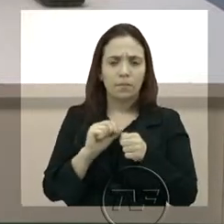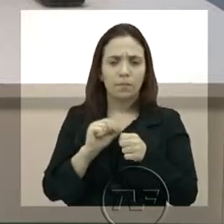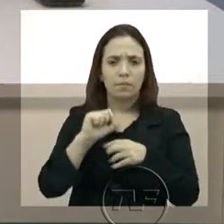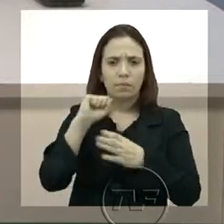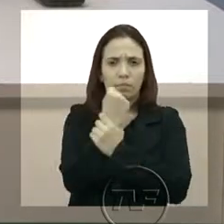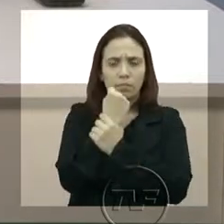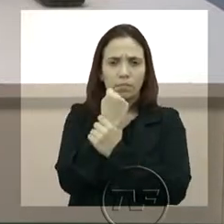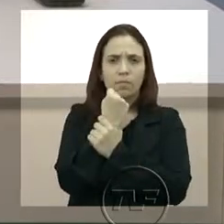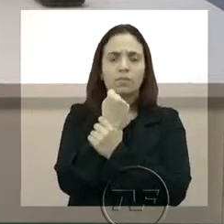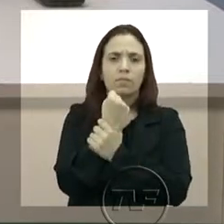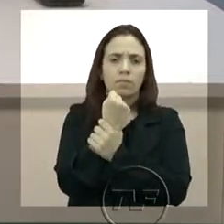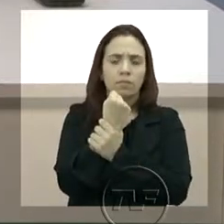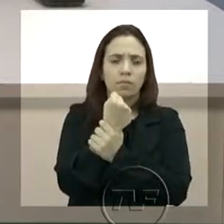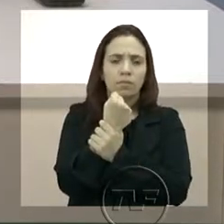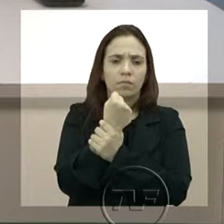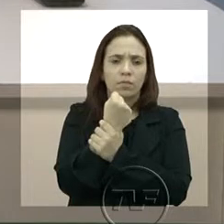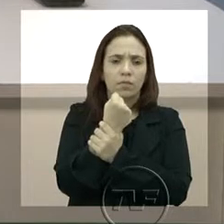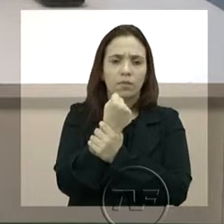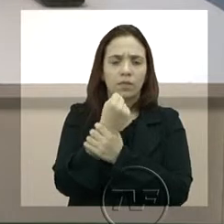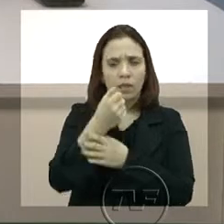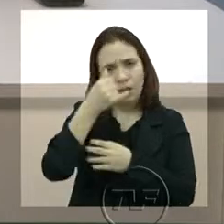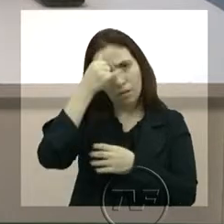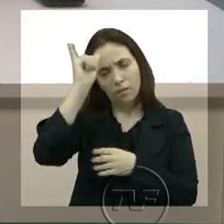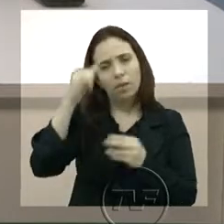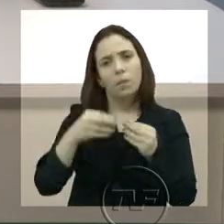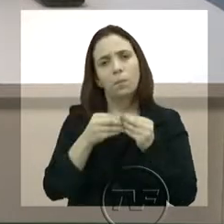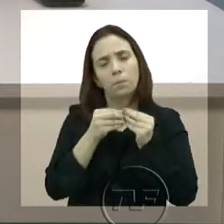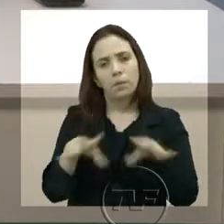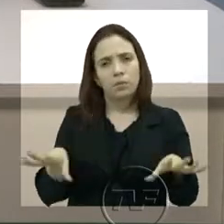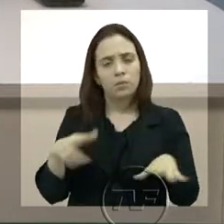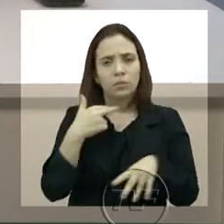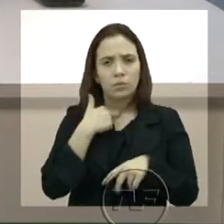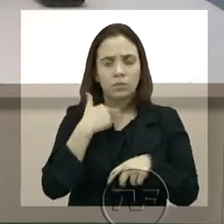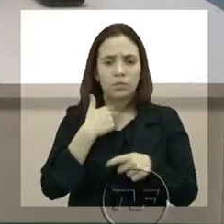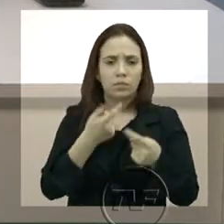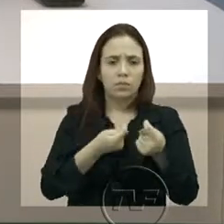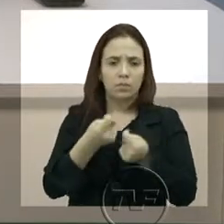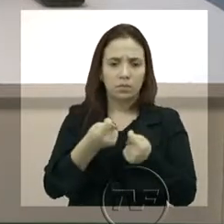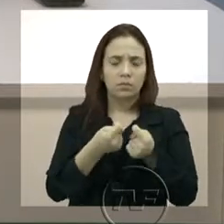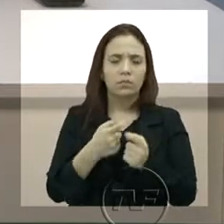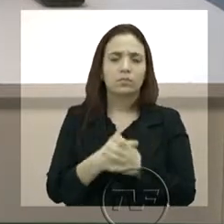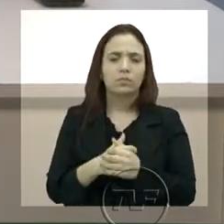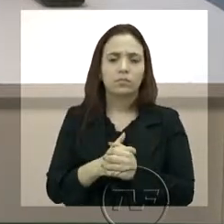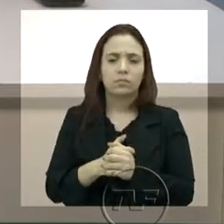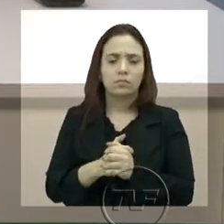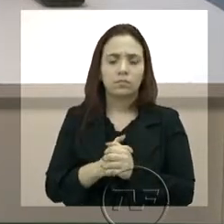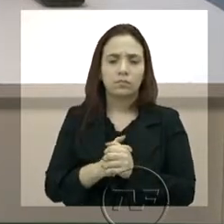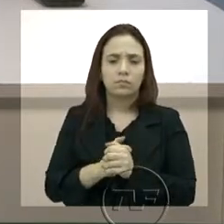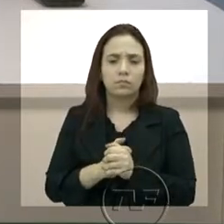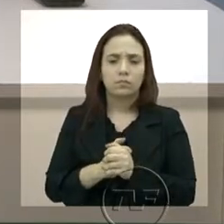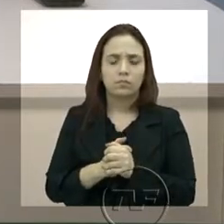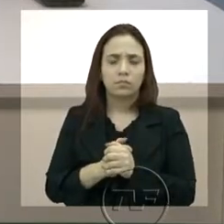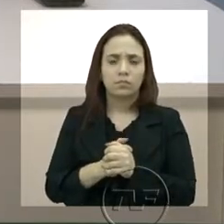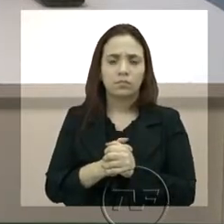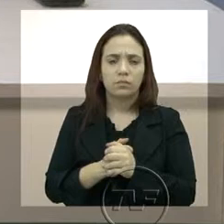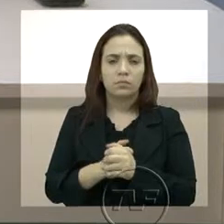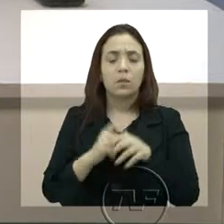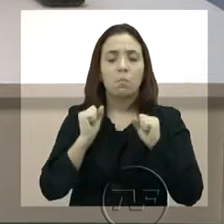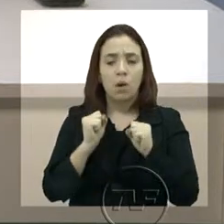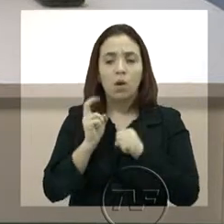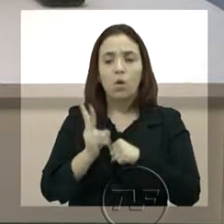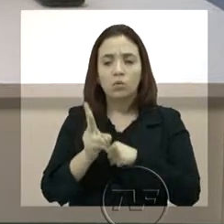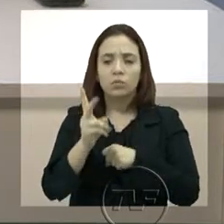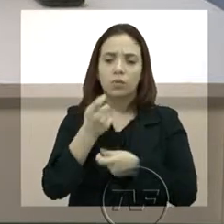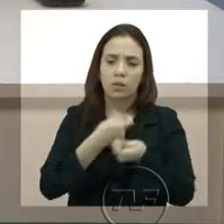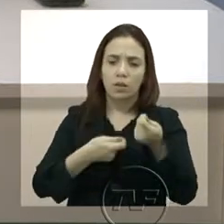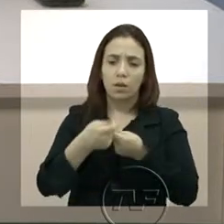garantir uma renegociação em que o Estado não perca, não tenha nenhuma perda, né? E que estes produtores possam continuar com seus